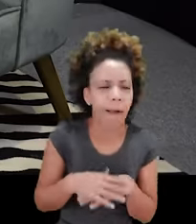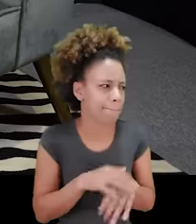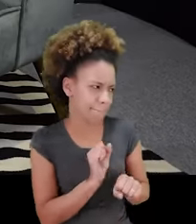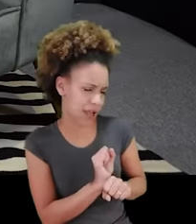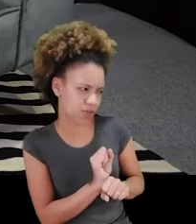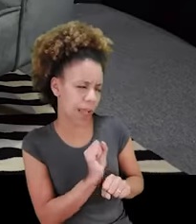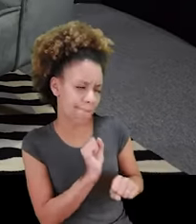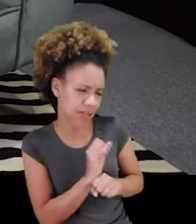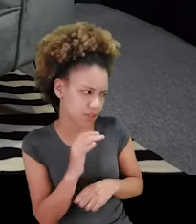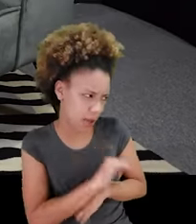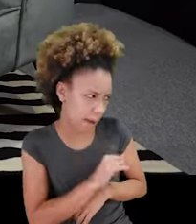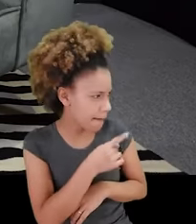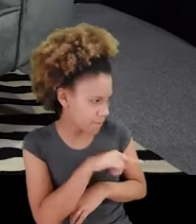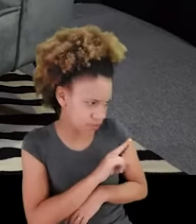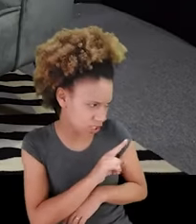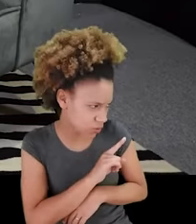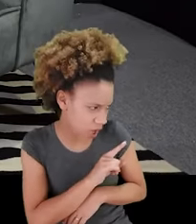aí, pausa rápida. Pra vocês não é assim.